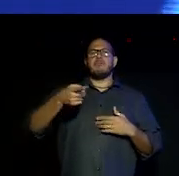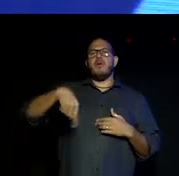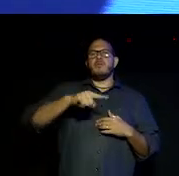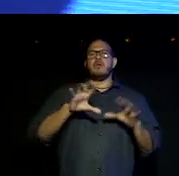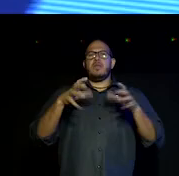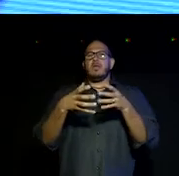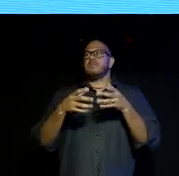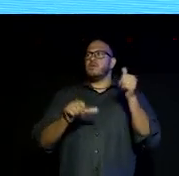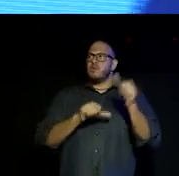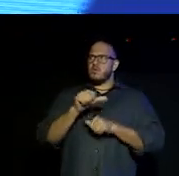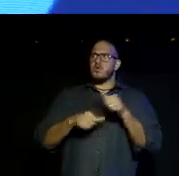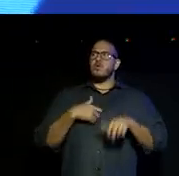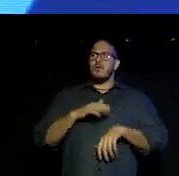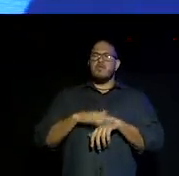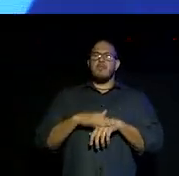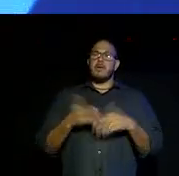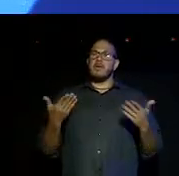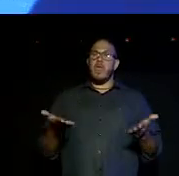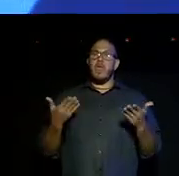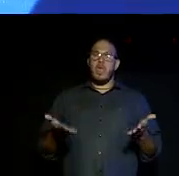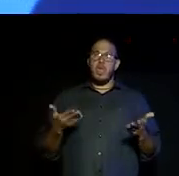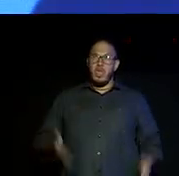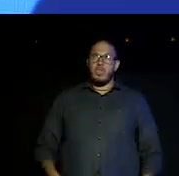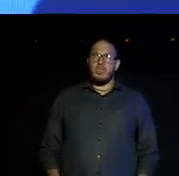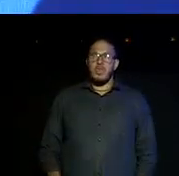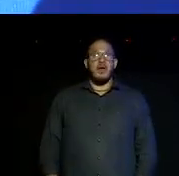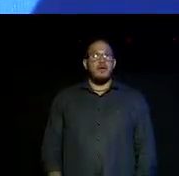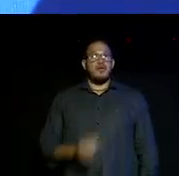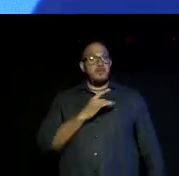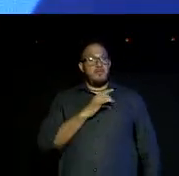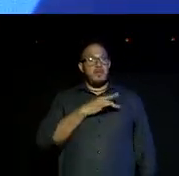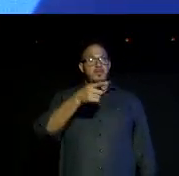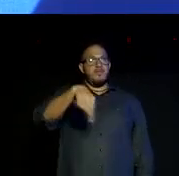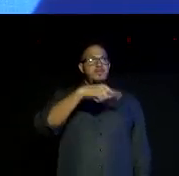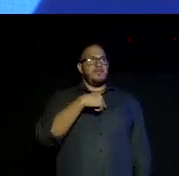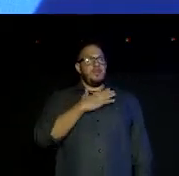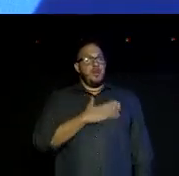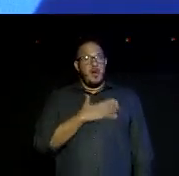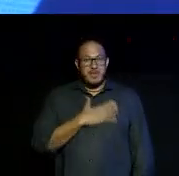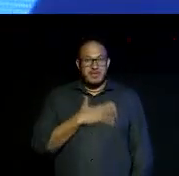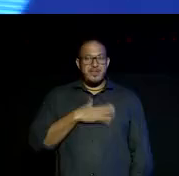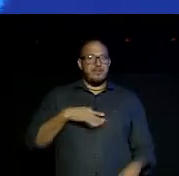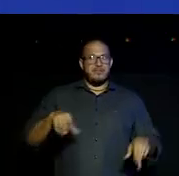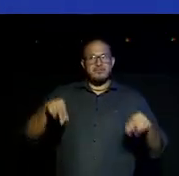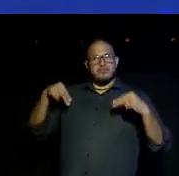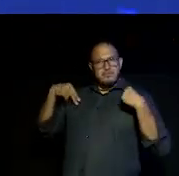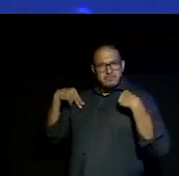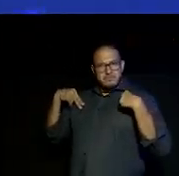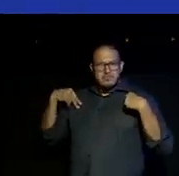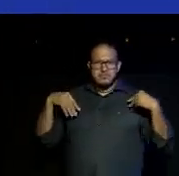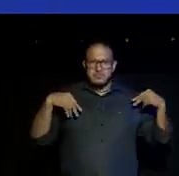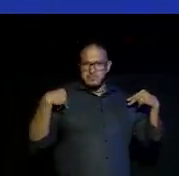pessoal da equipe trocou para uma mais amena. Eu estou morrendo de medo de alguém gostar dos modelitos. Tá? Esses